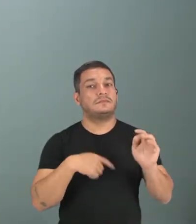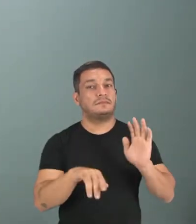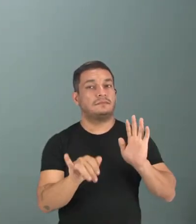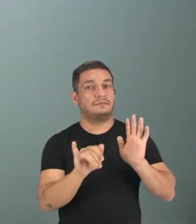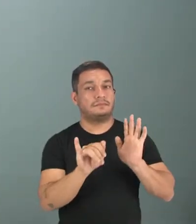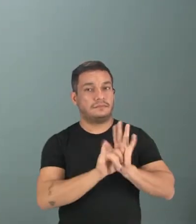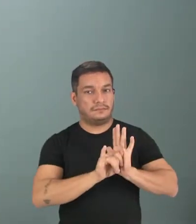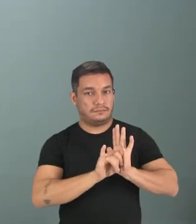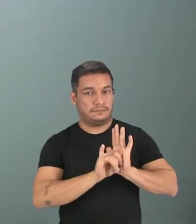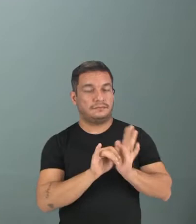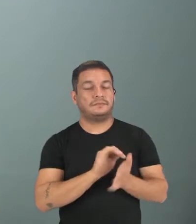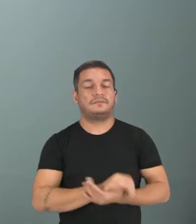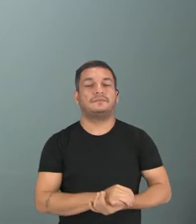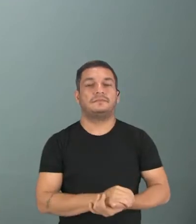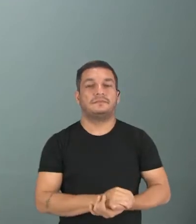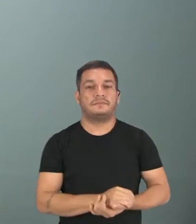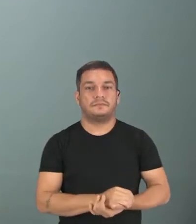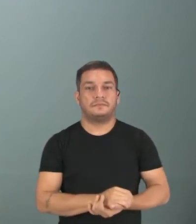Vamos lá.